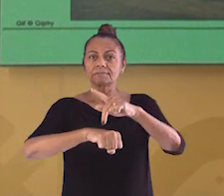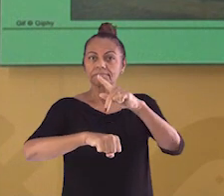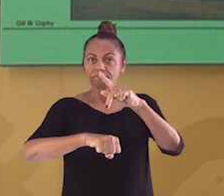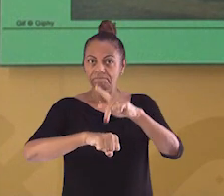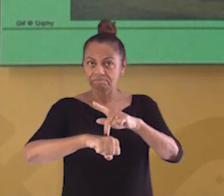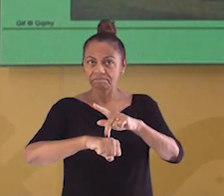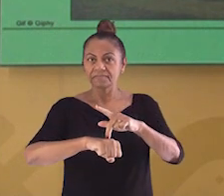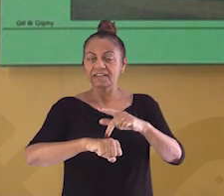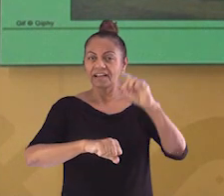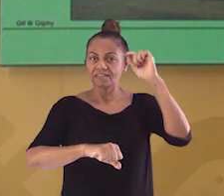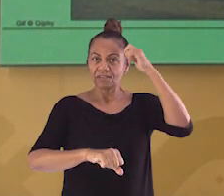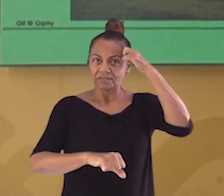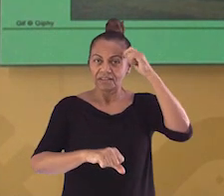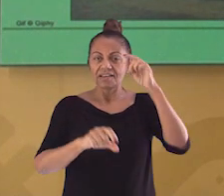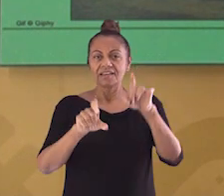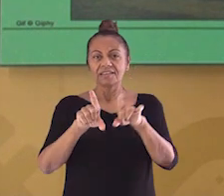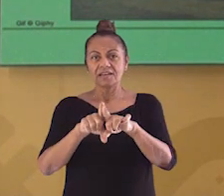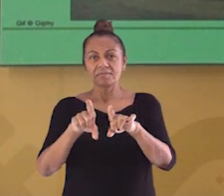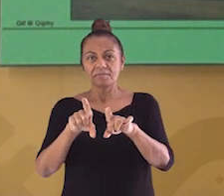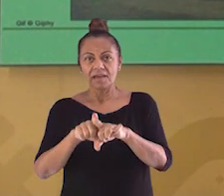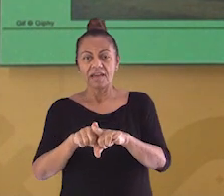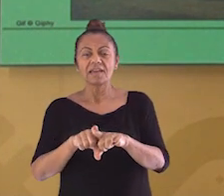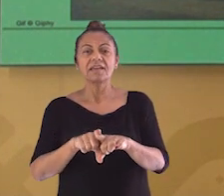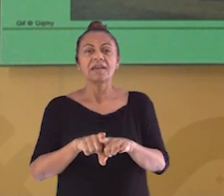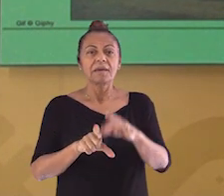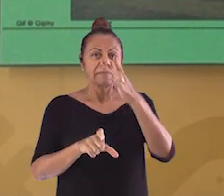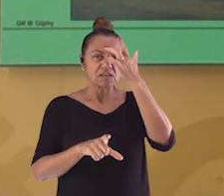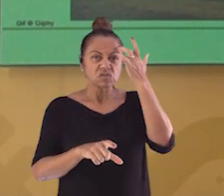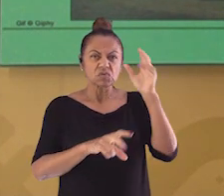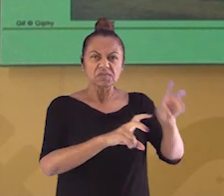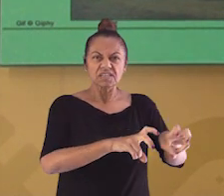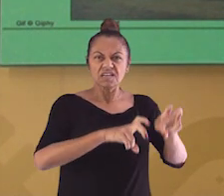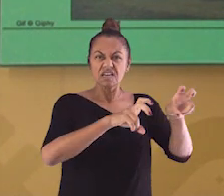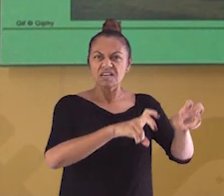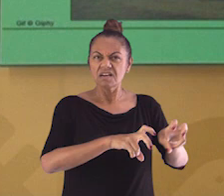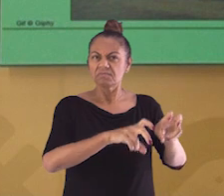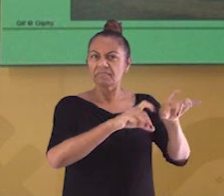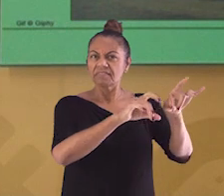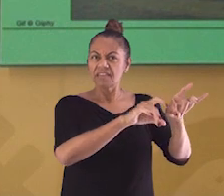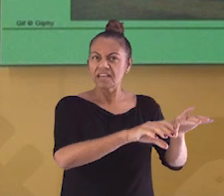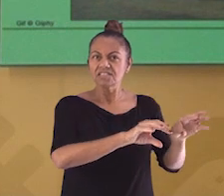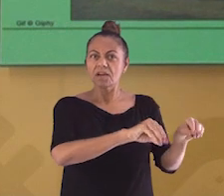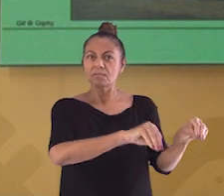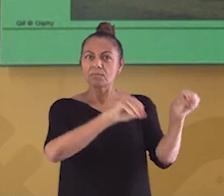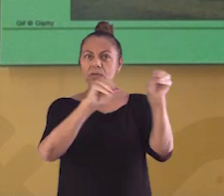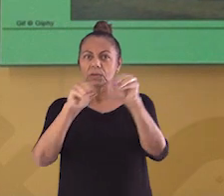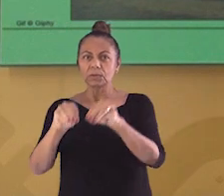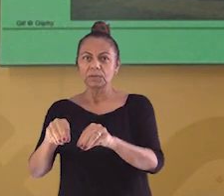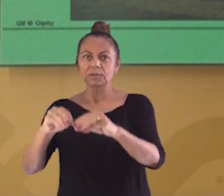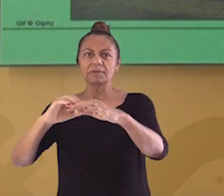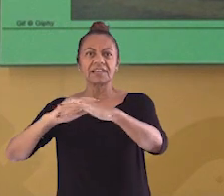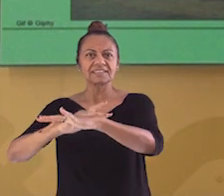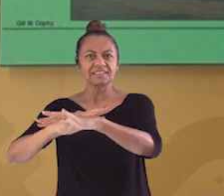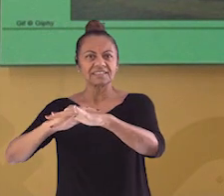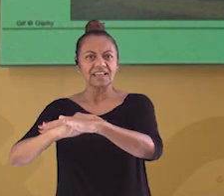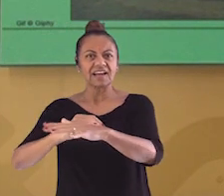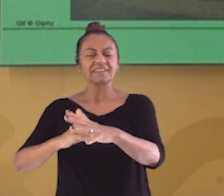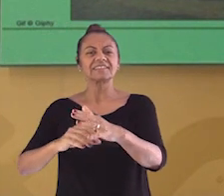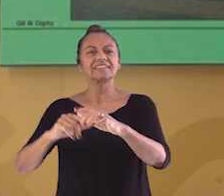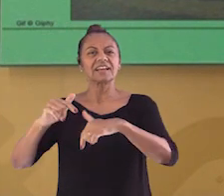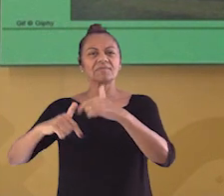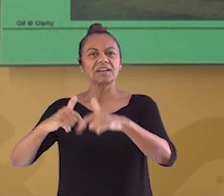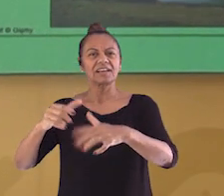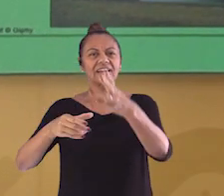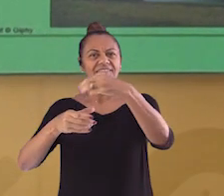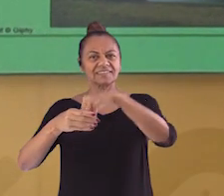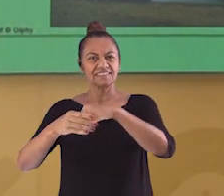êxodo rural, que é a saída das pessoas do campo para a cidade. E aí essas pessoas saíram do campo e foram trabalhar nas